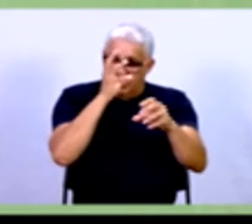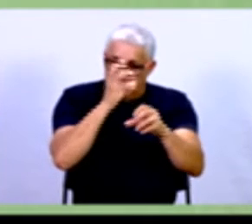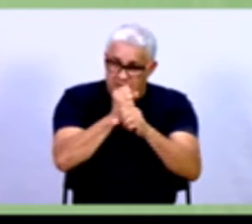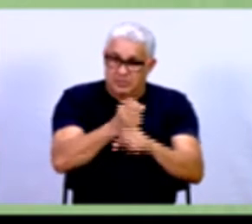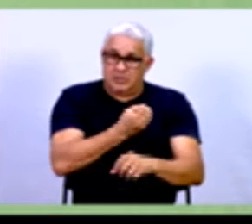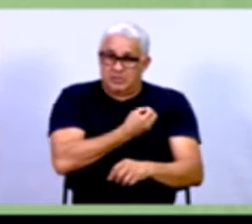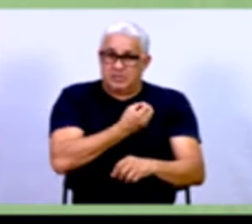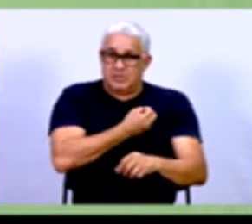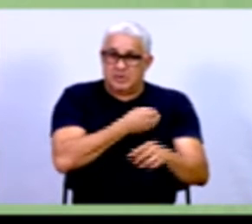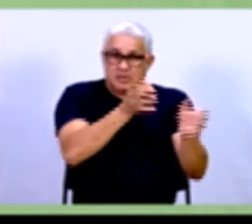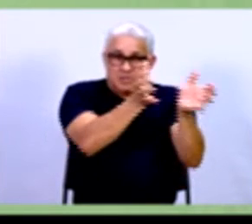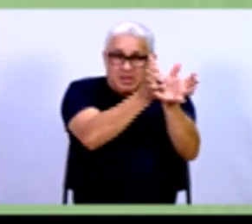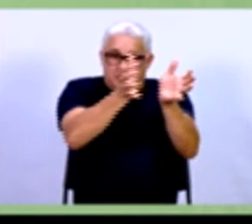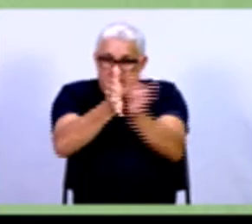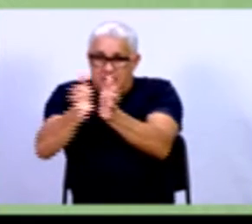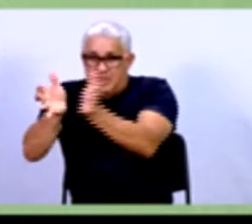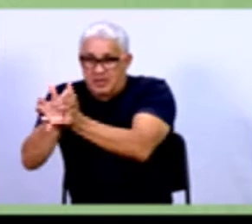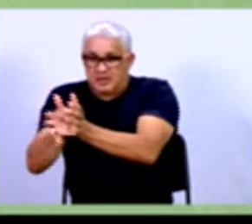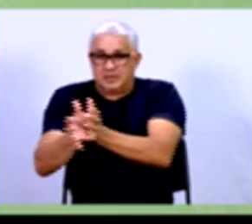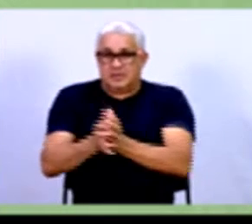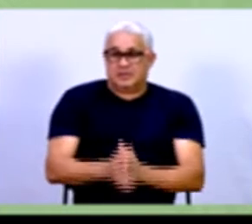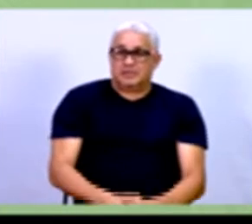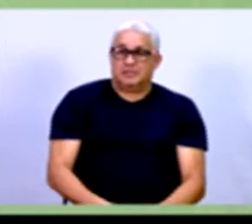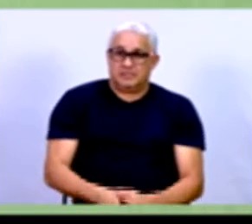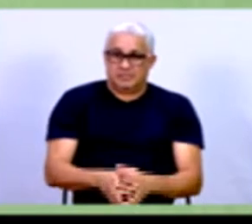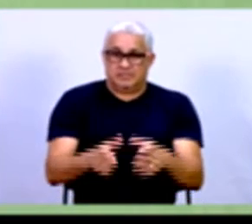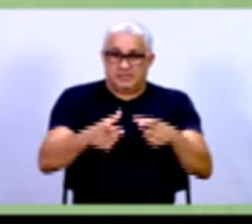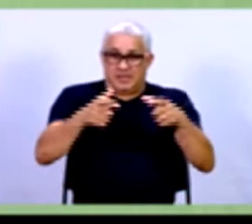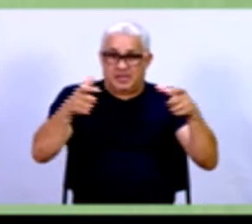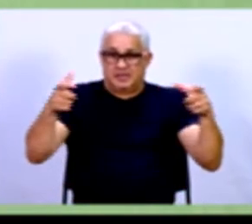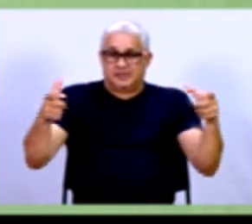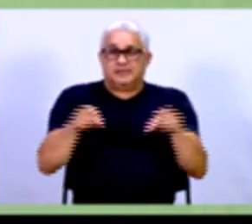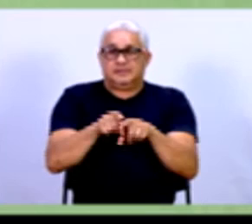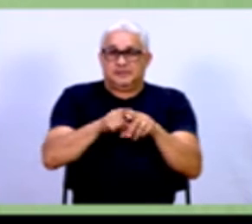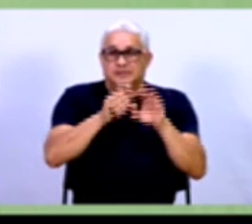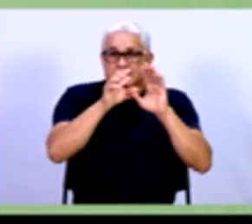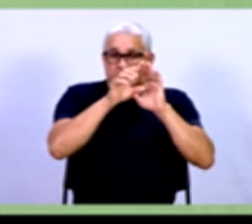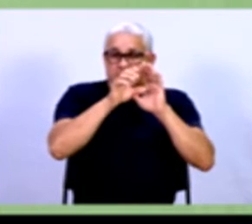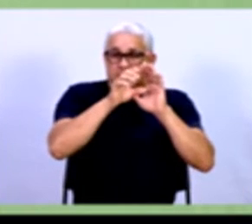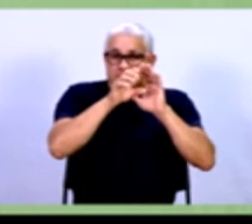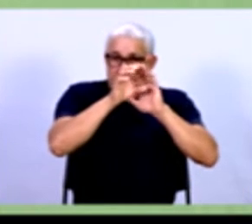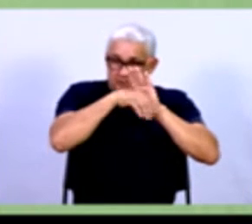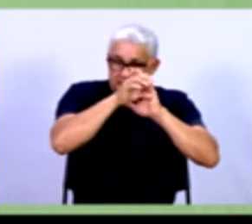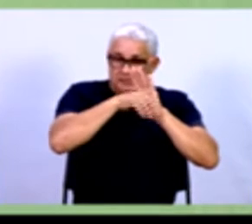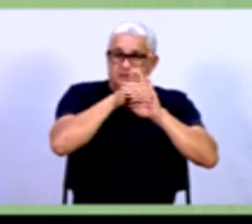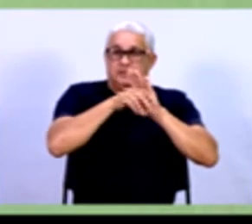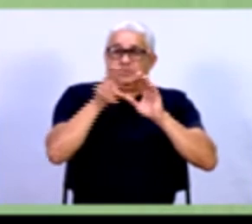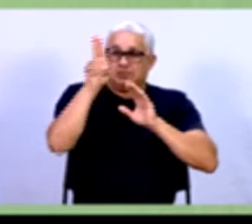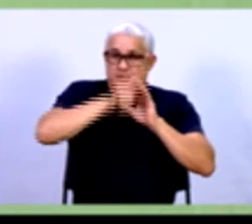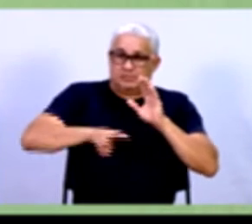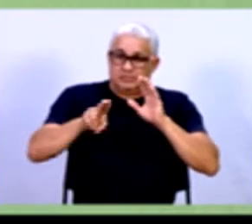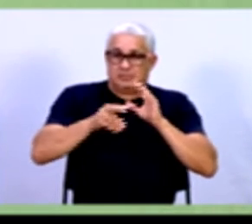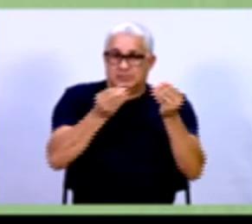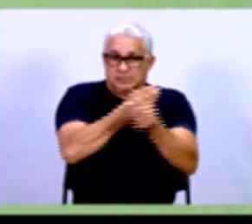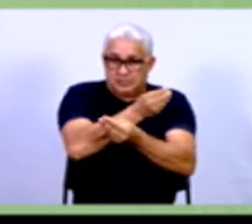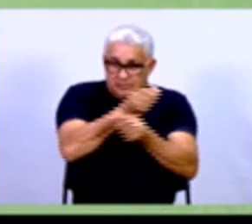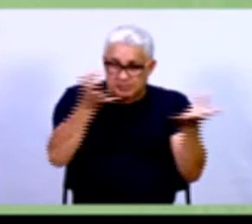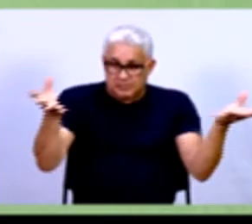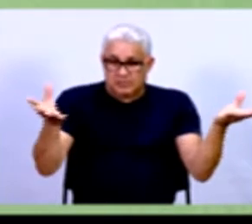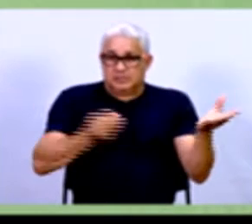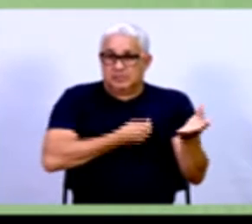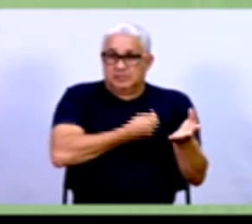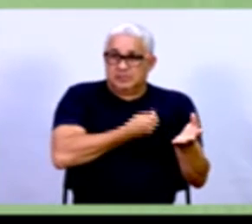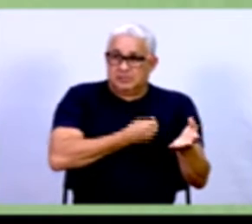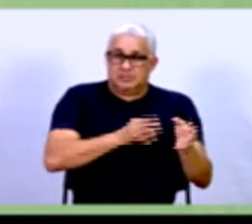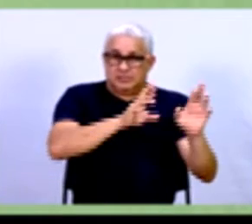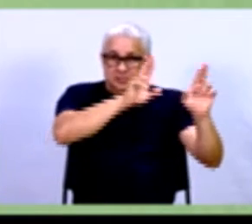de cada classe. A amplitude é outro conceito utilizado na distribuição de frequências e consiste na diferença